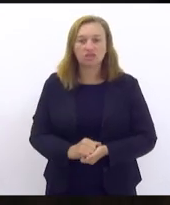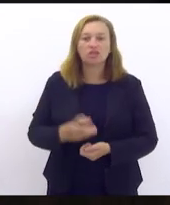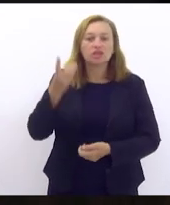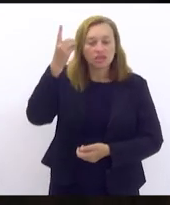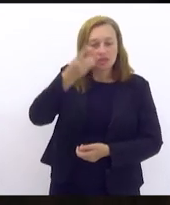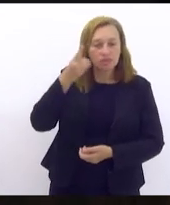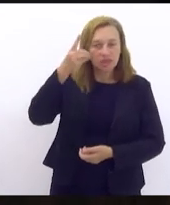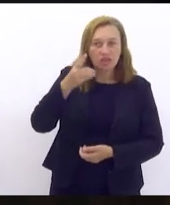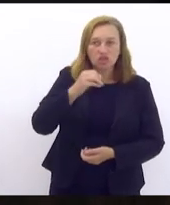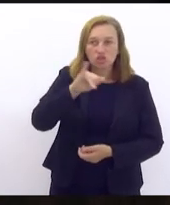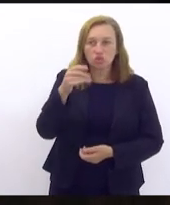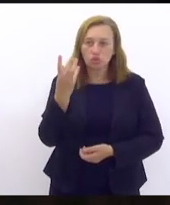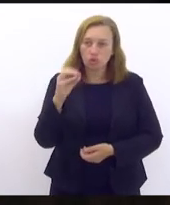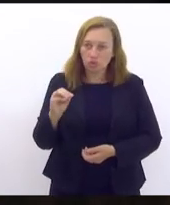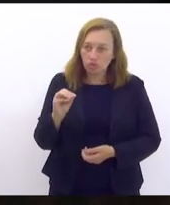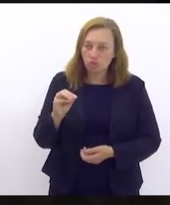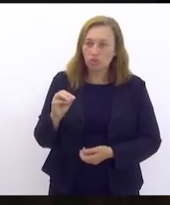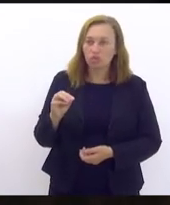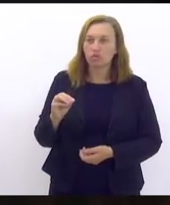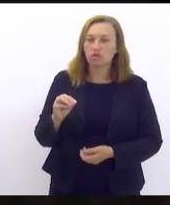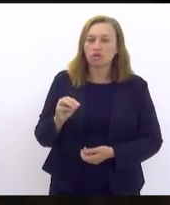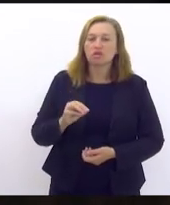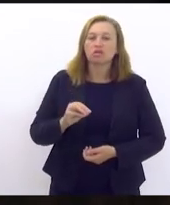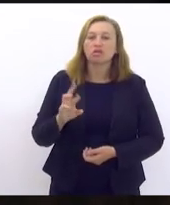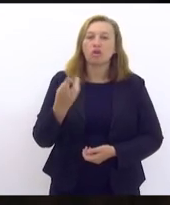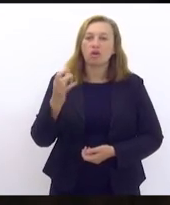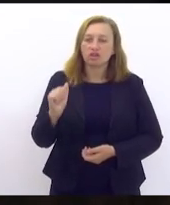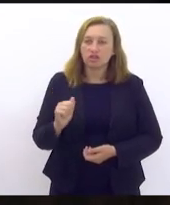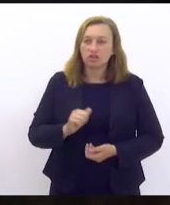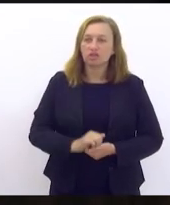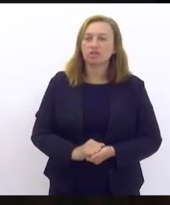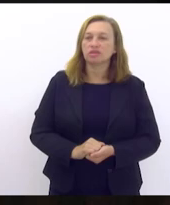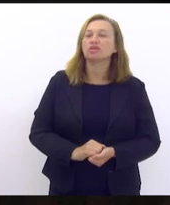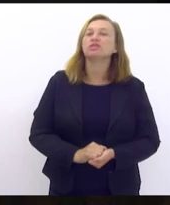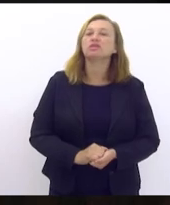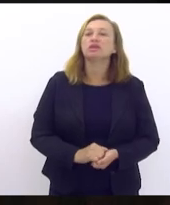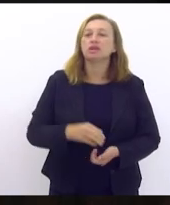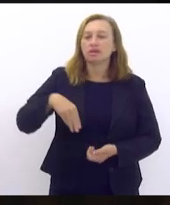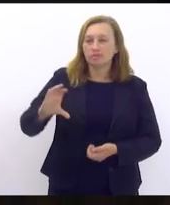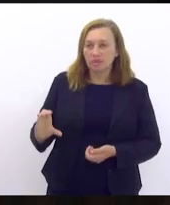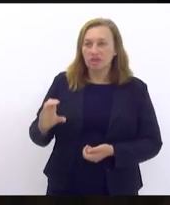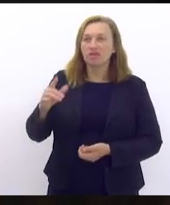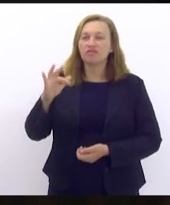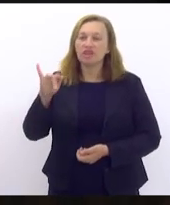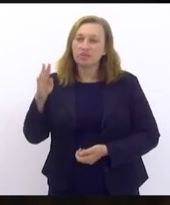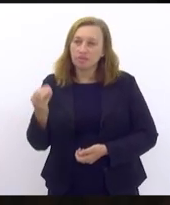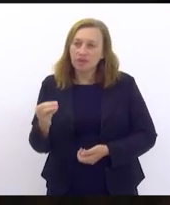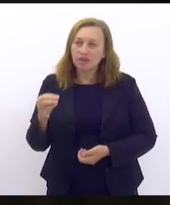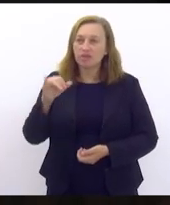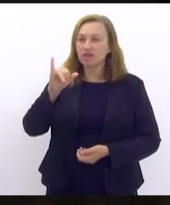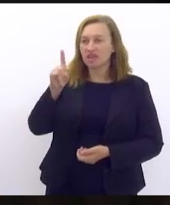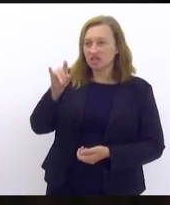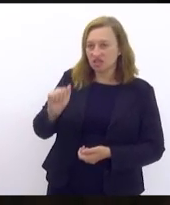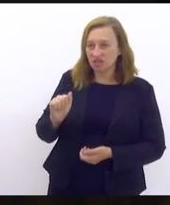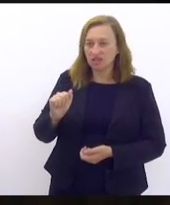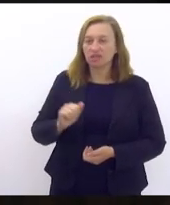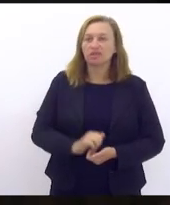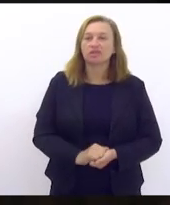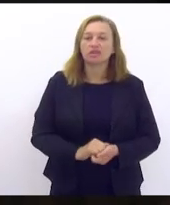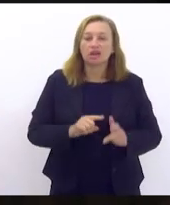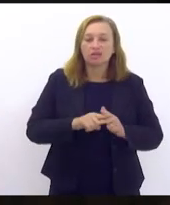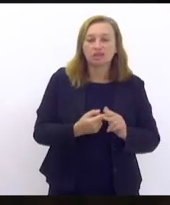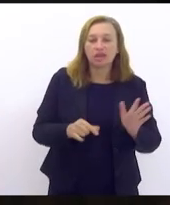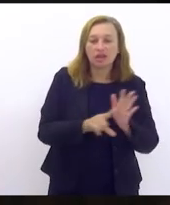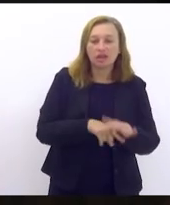deputados Júlio Rocha, de 2023, perdão, Carlos Mink, Felipinho Raves, Índia Armelau, que altera a